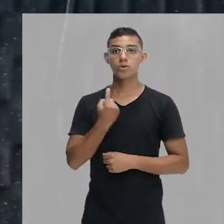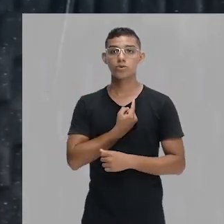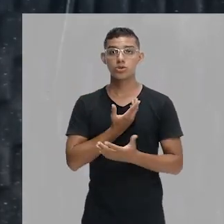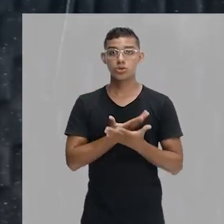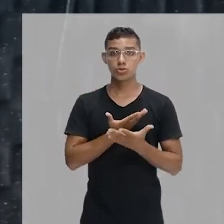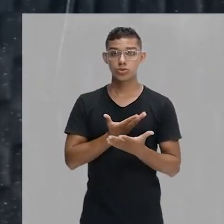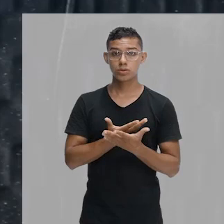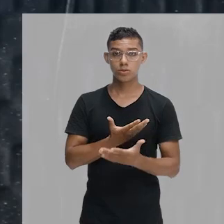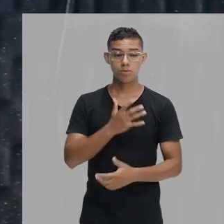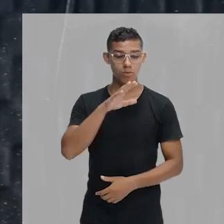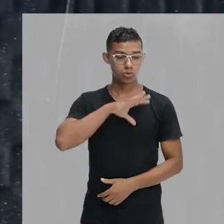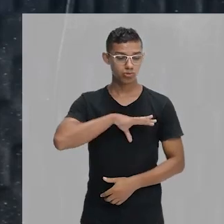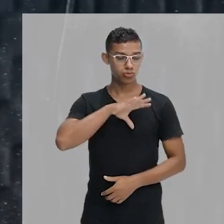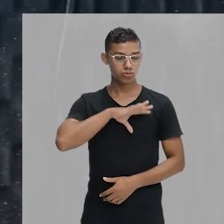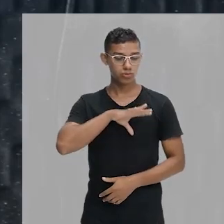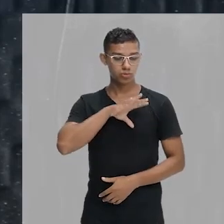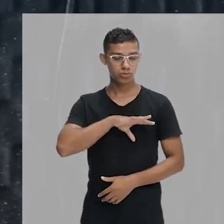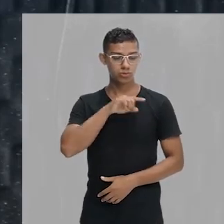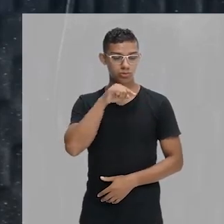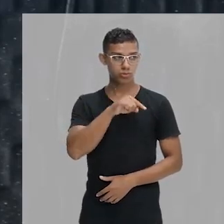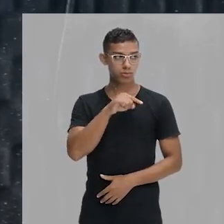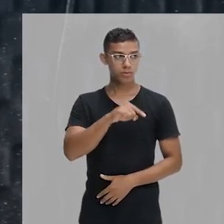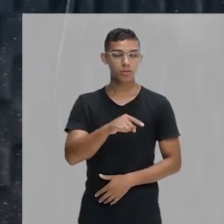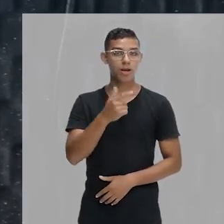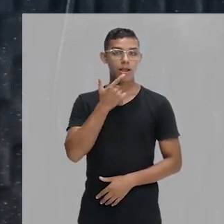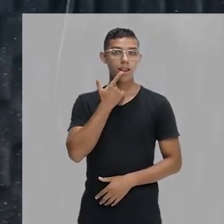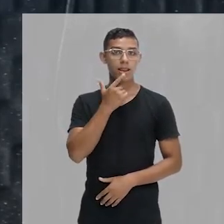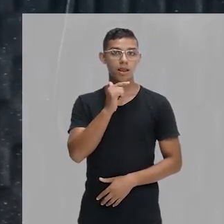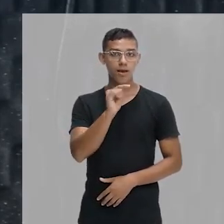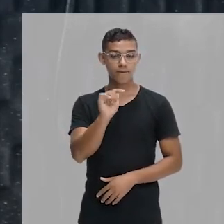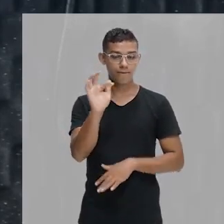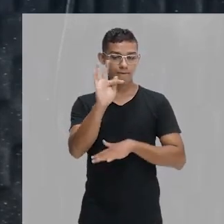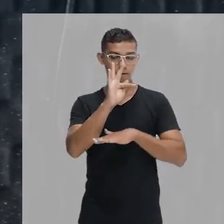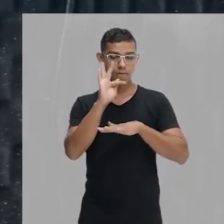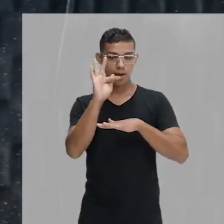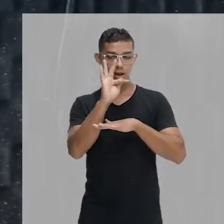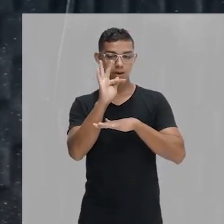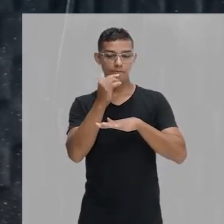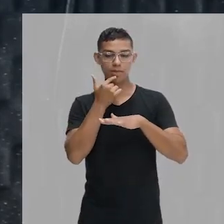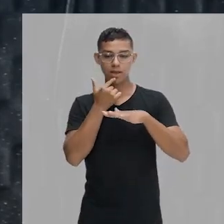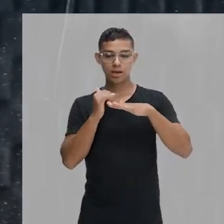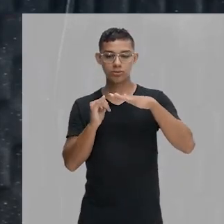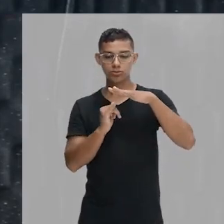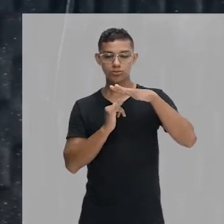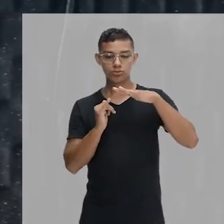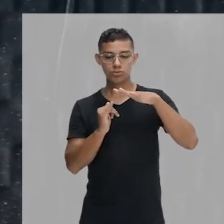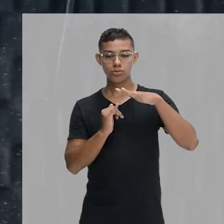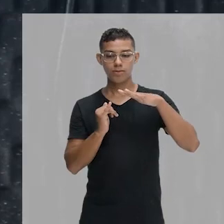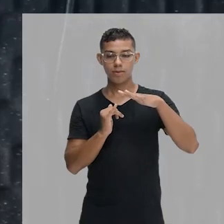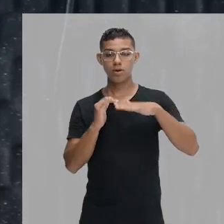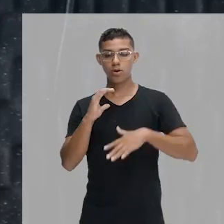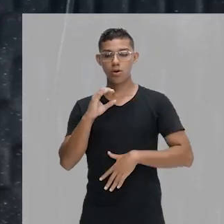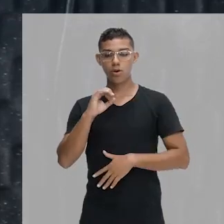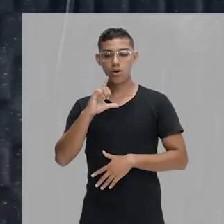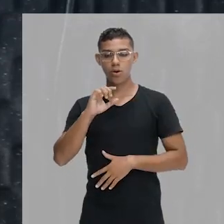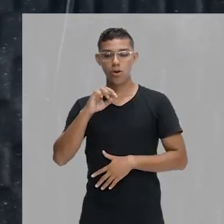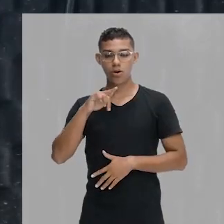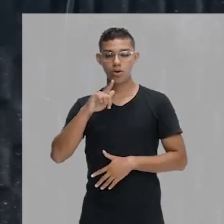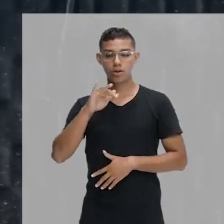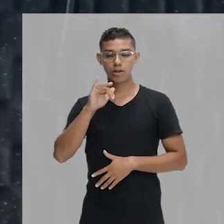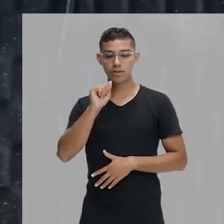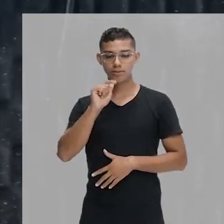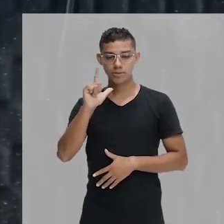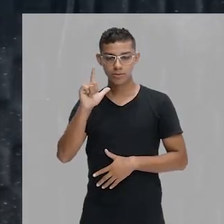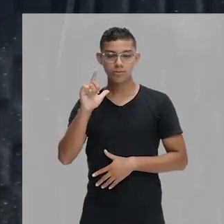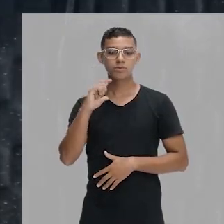estudando a língua portuguesa, tá? Tem a linguagem formal e a linguagem coloquial. Lembra disso? Geralmente é o